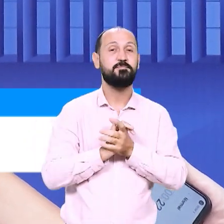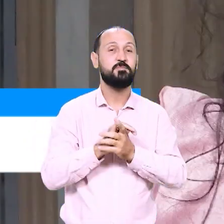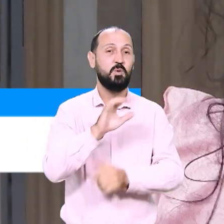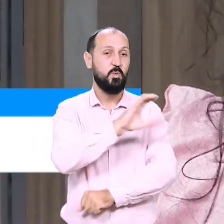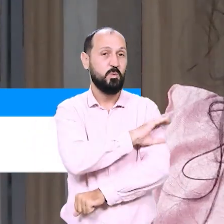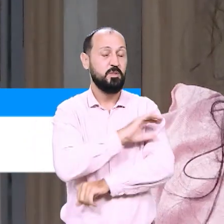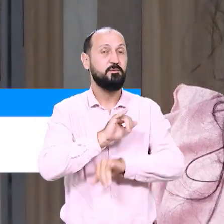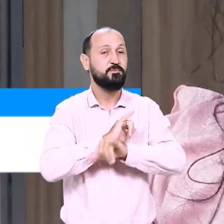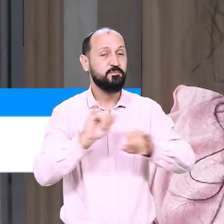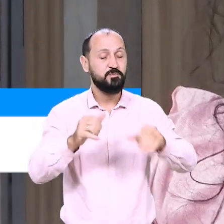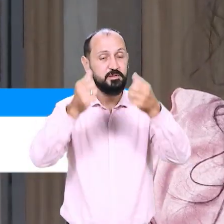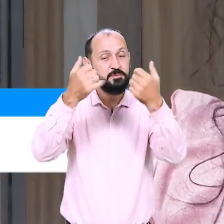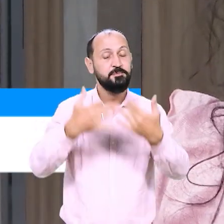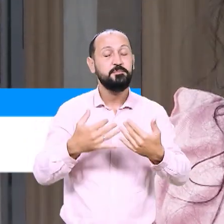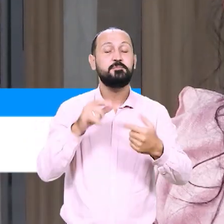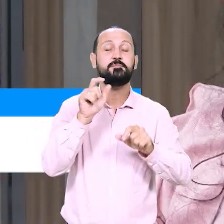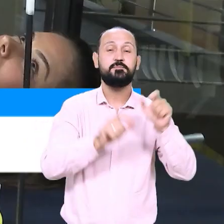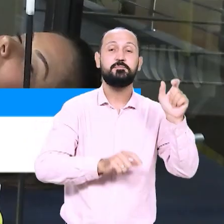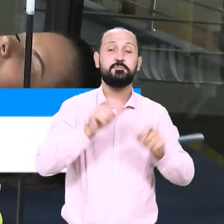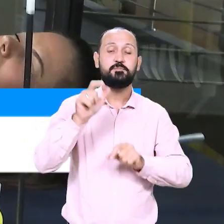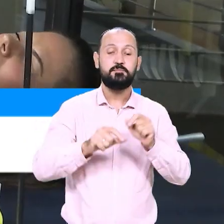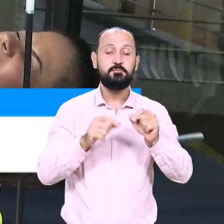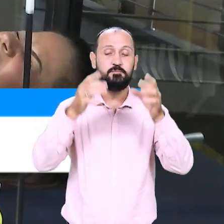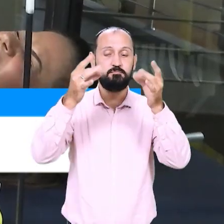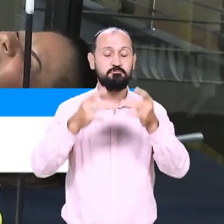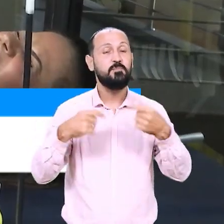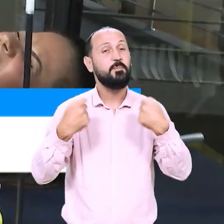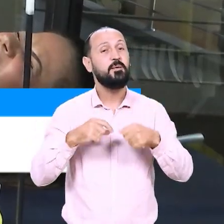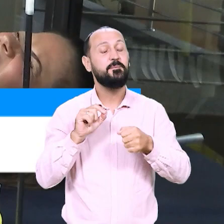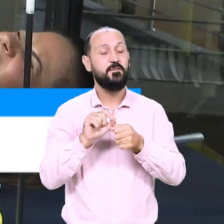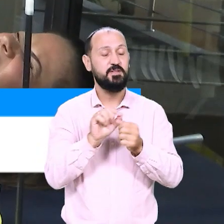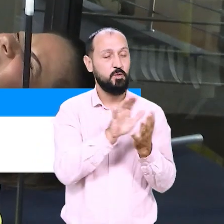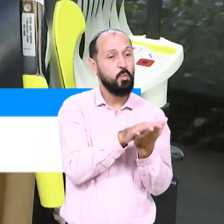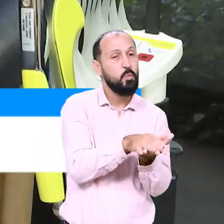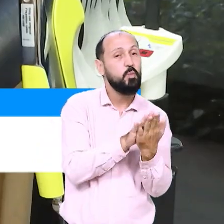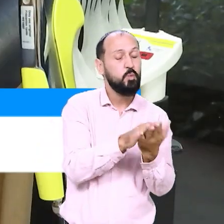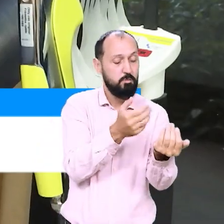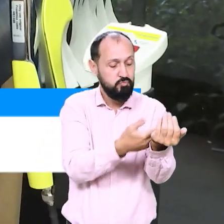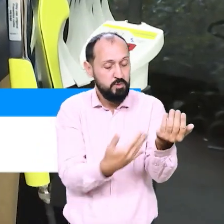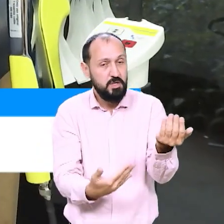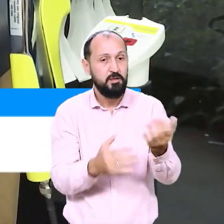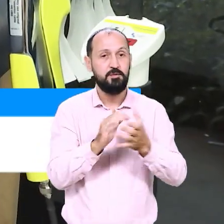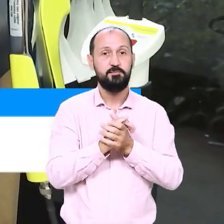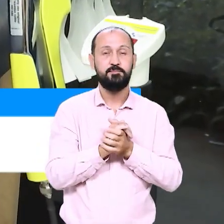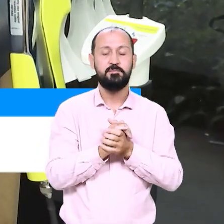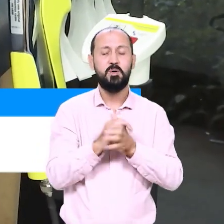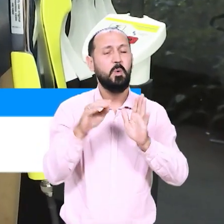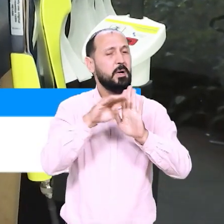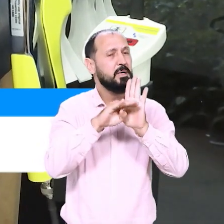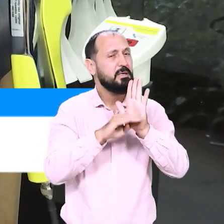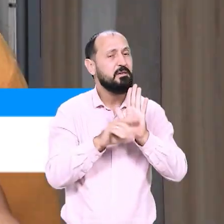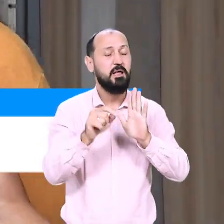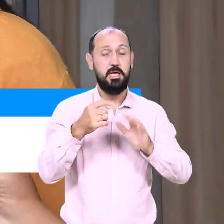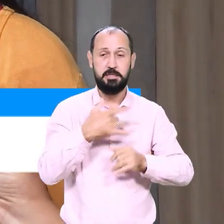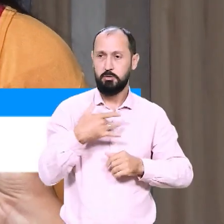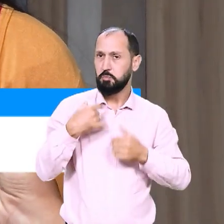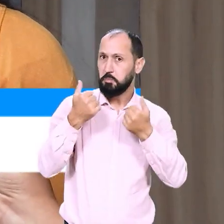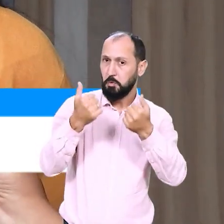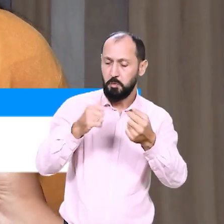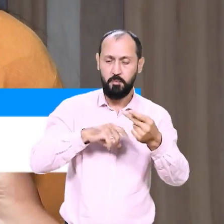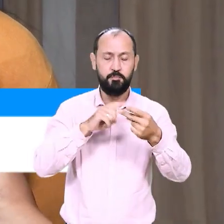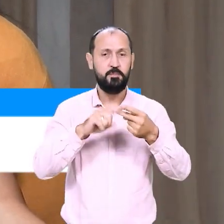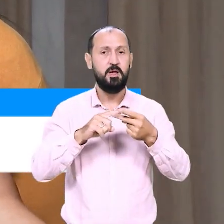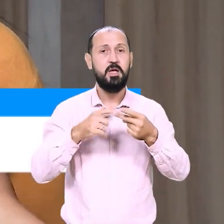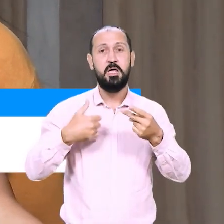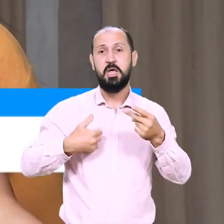a Deus. A coordenadora da campanha falou dos principais requisitos para fazer uma doação de sangue. Os critérios básicos